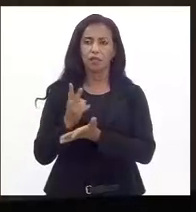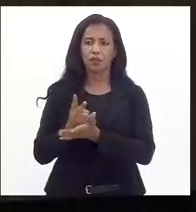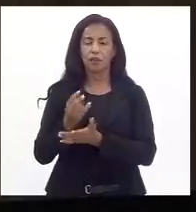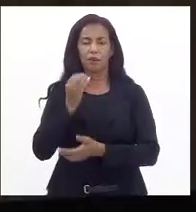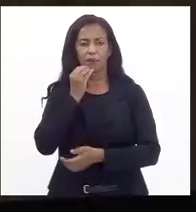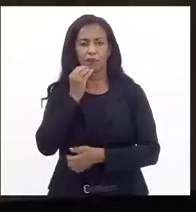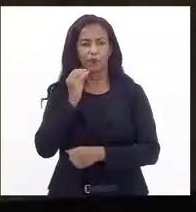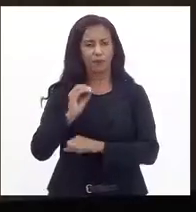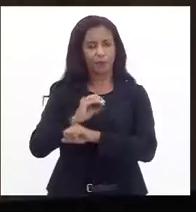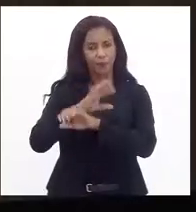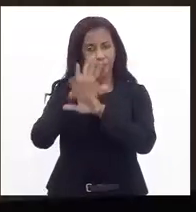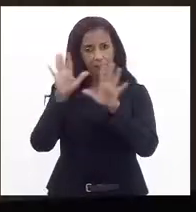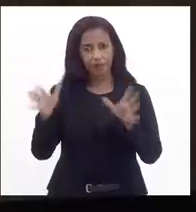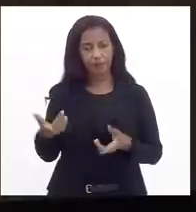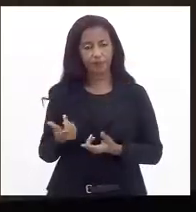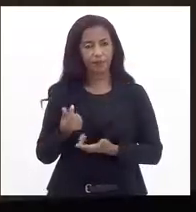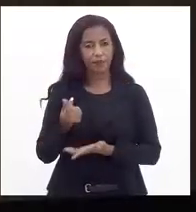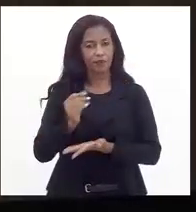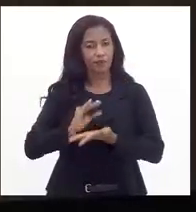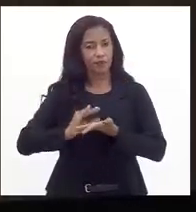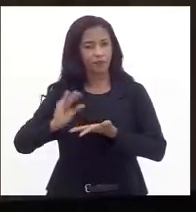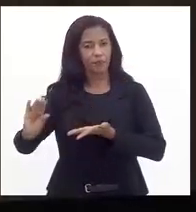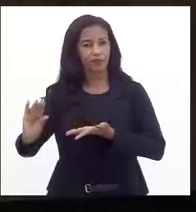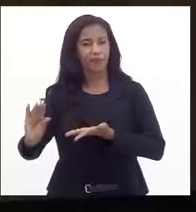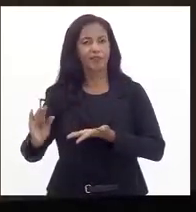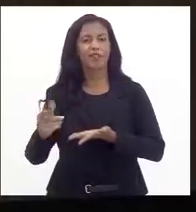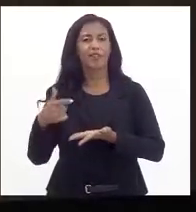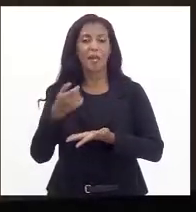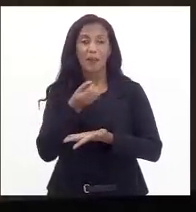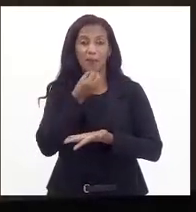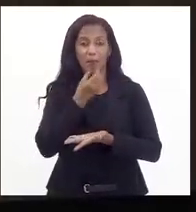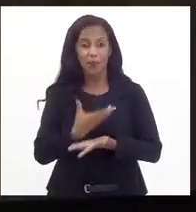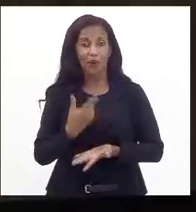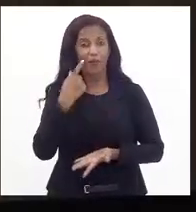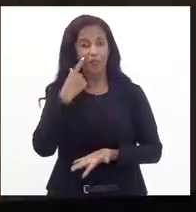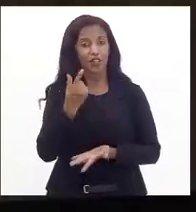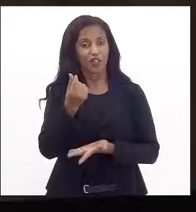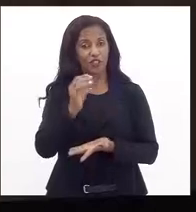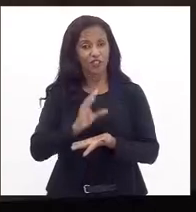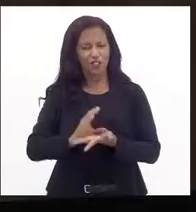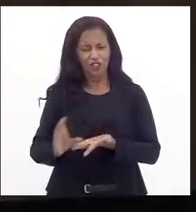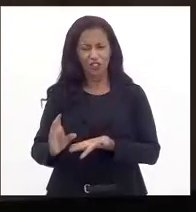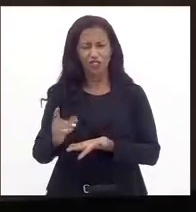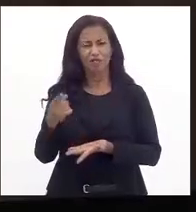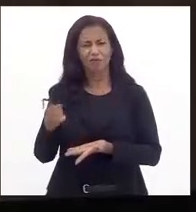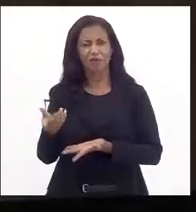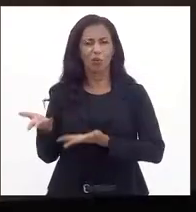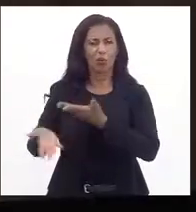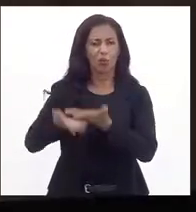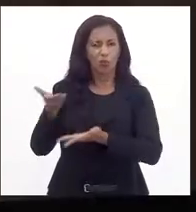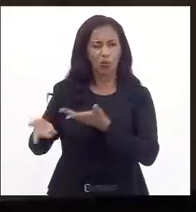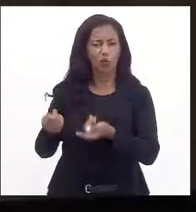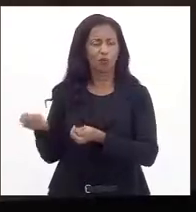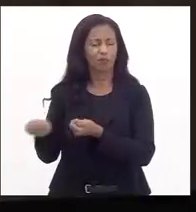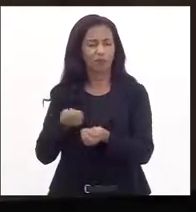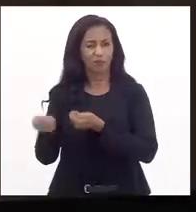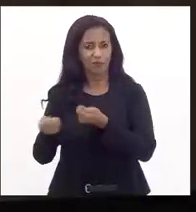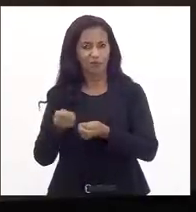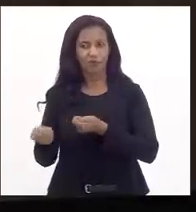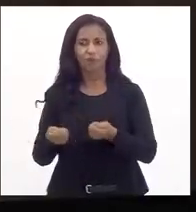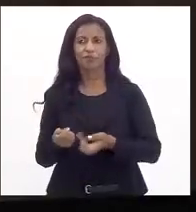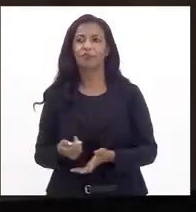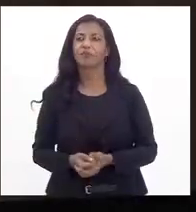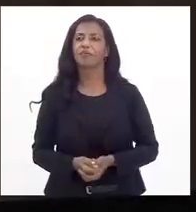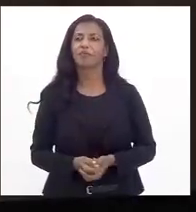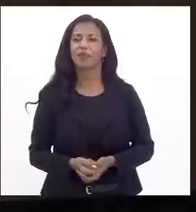pela transparência o dinheiro que eu tanto e é muito bom ver o dinheiro que o tanto prezo pela economia que faz questão